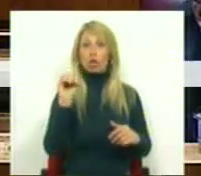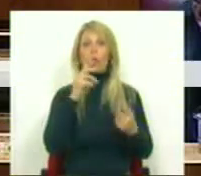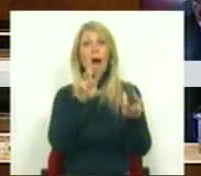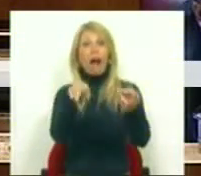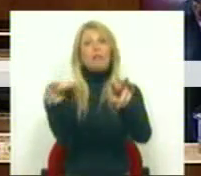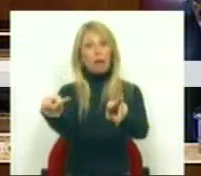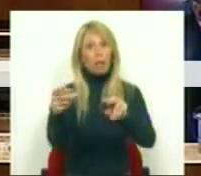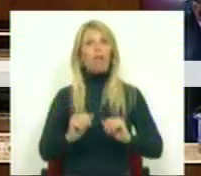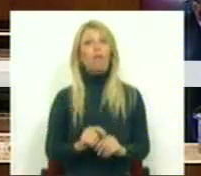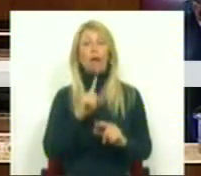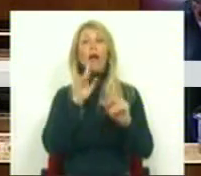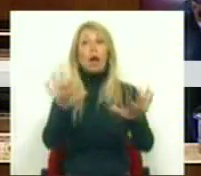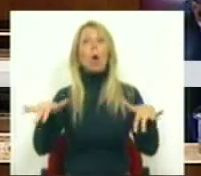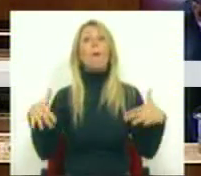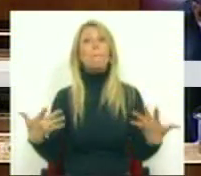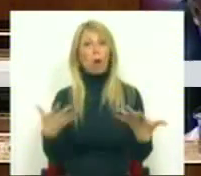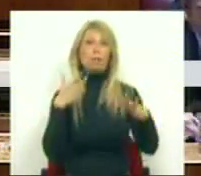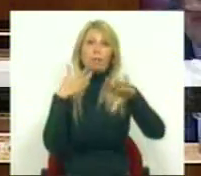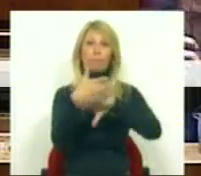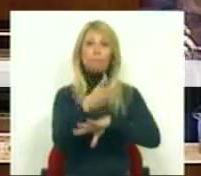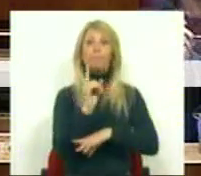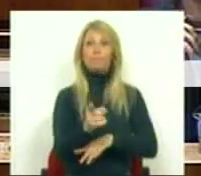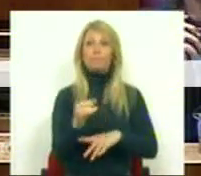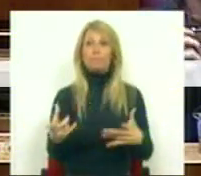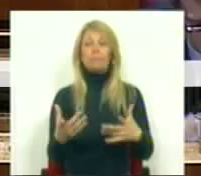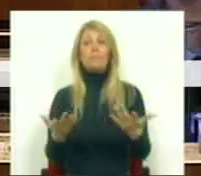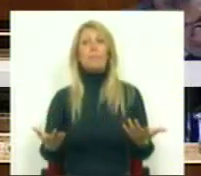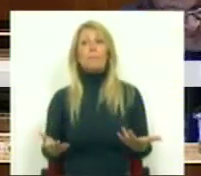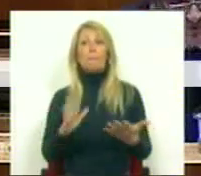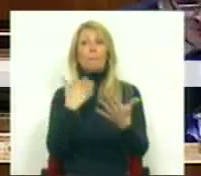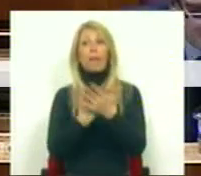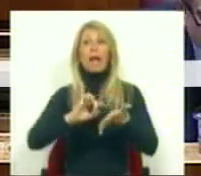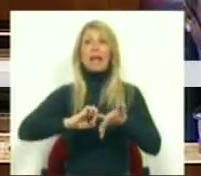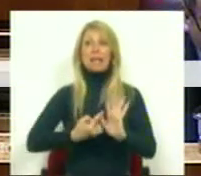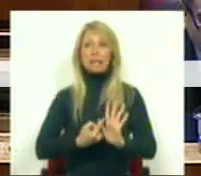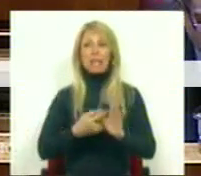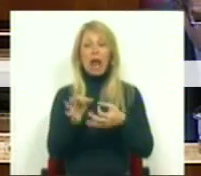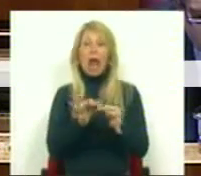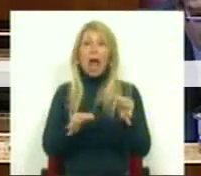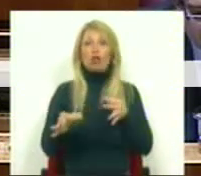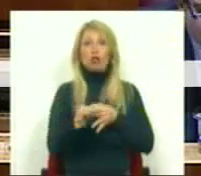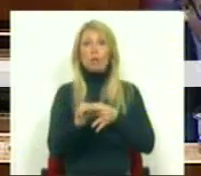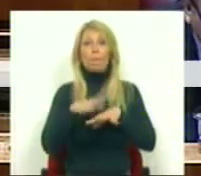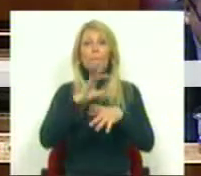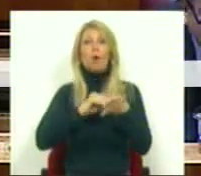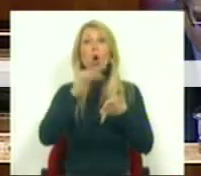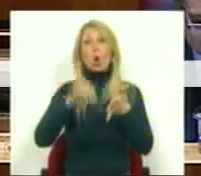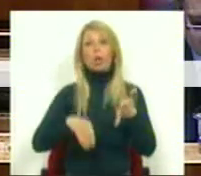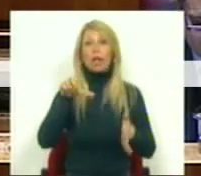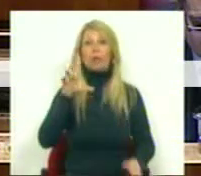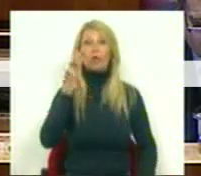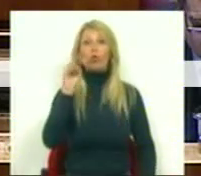alternativa, que possa, por essa via, implicar a necessidade de ajustamentos no contrato com a